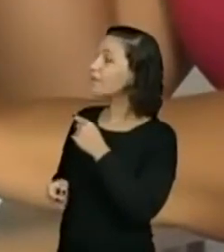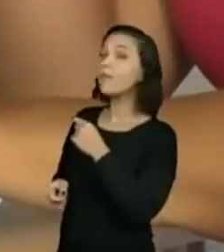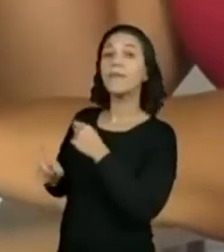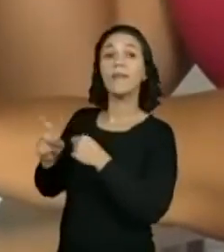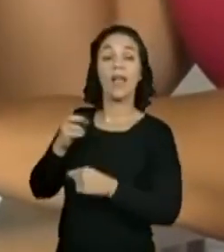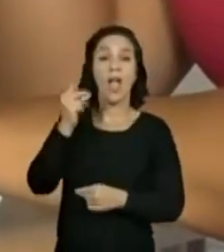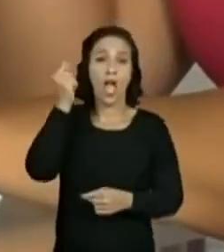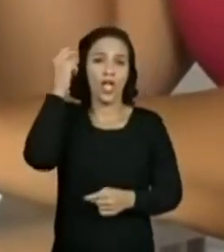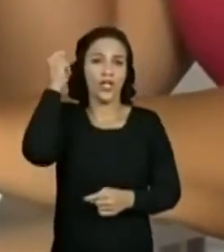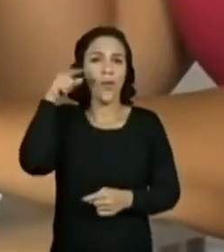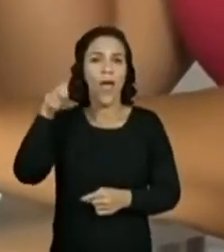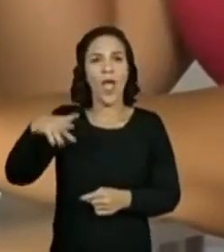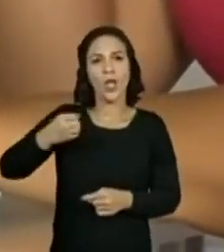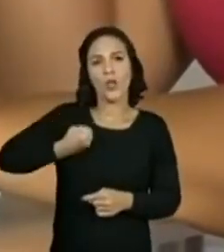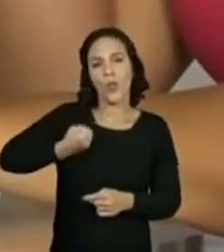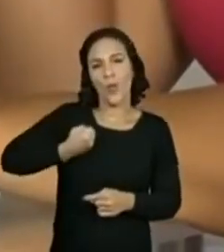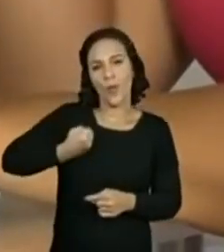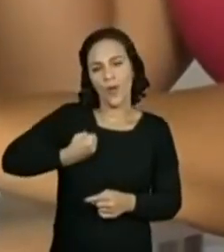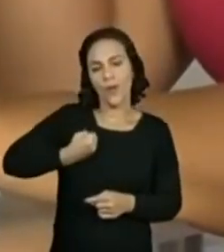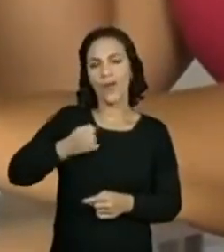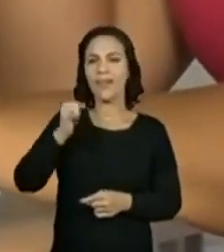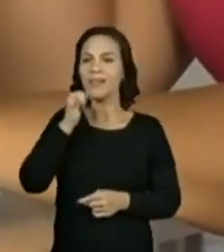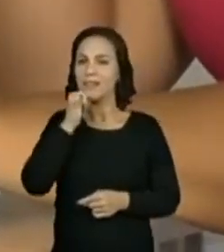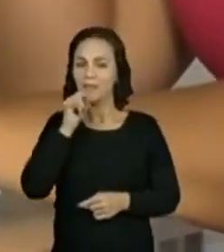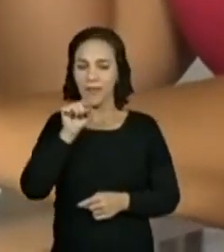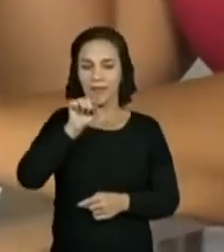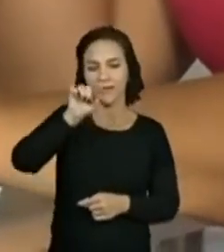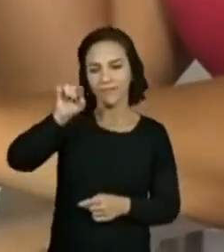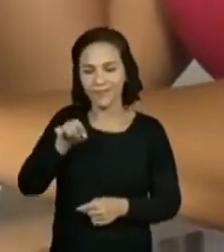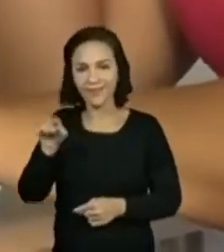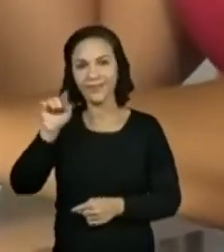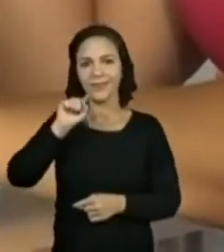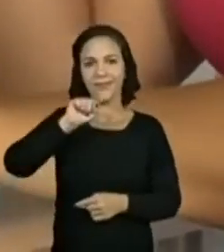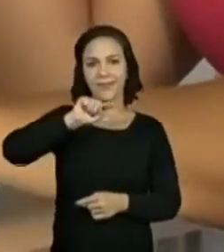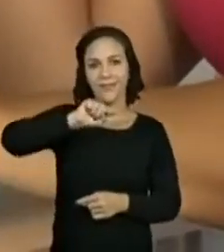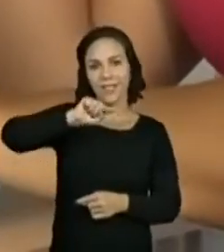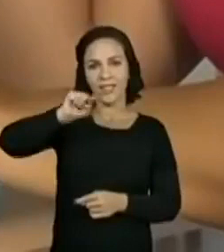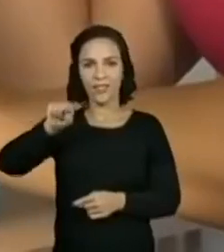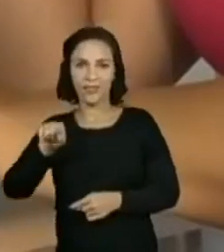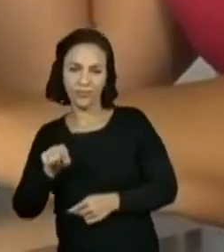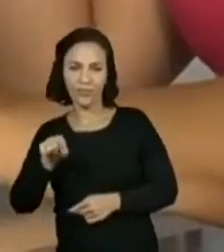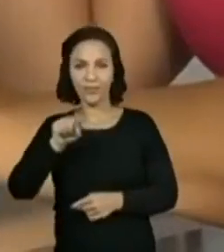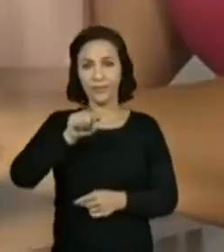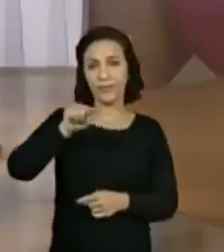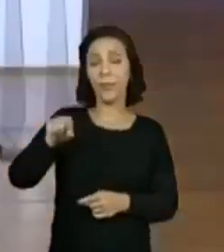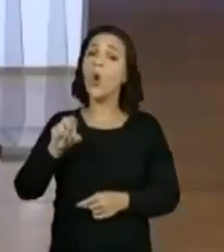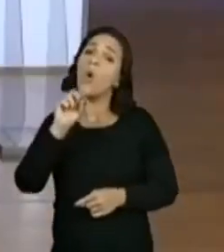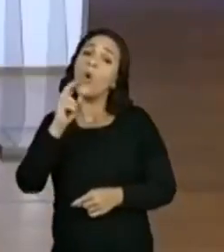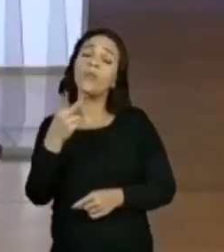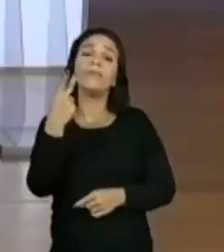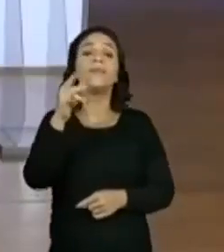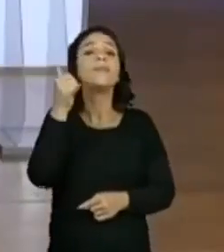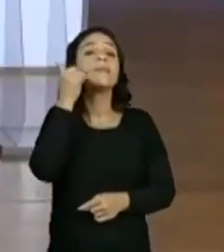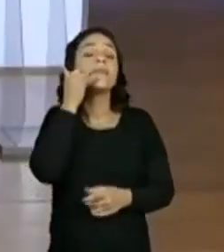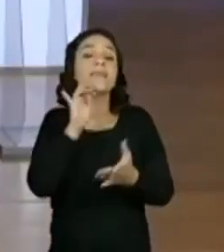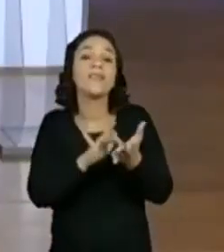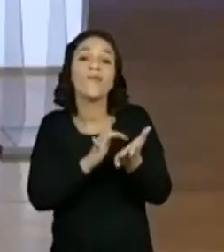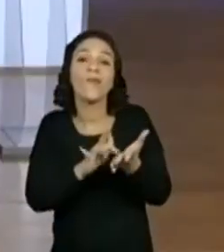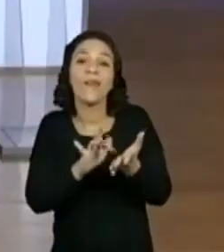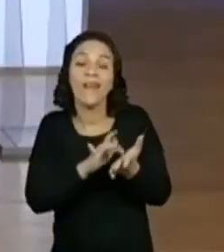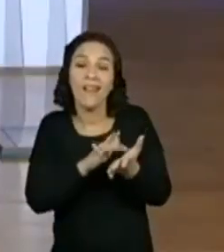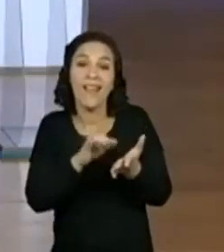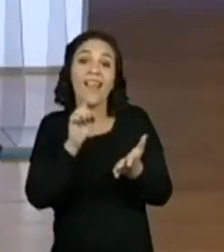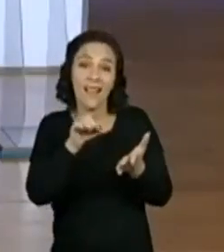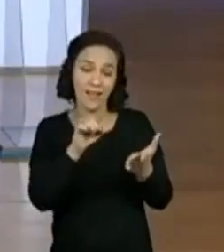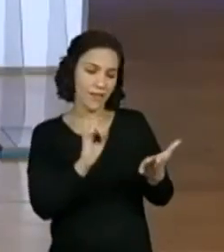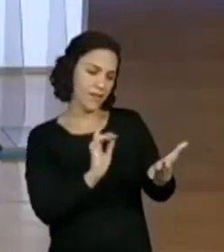estão os números. Eles vão aqui também, olha, de 0 a 9. Mas poderia ser um celular bem moderno, com Exatamente. tela